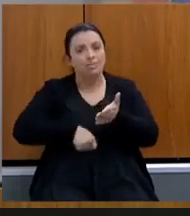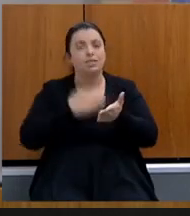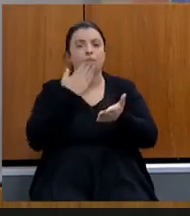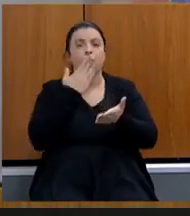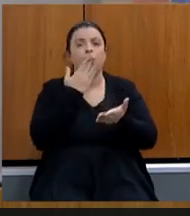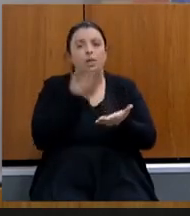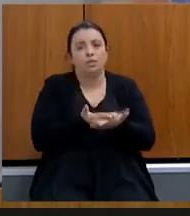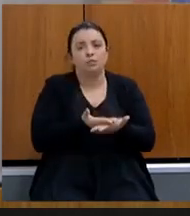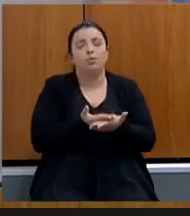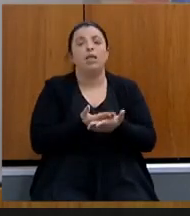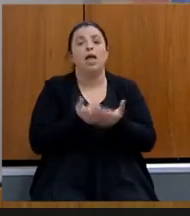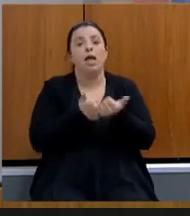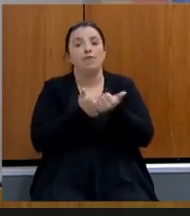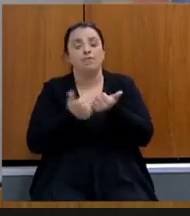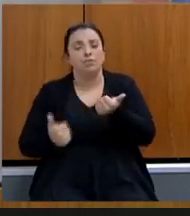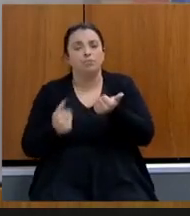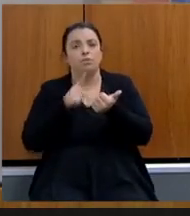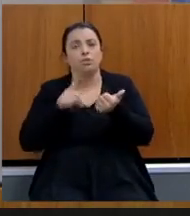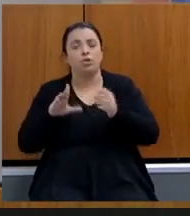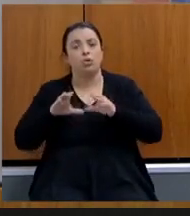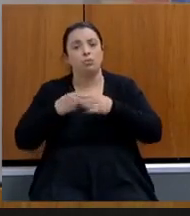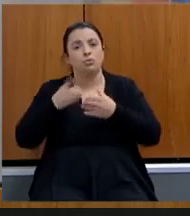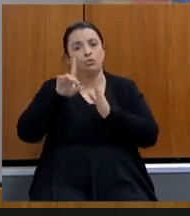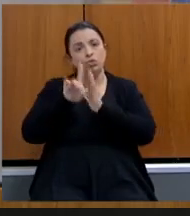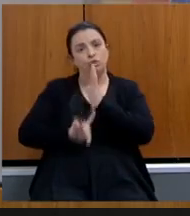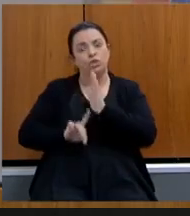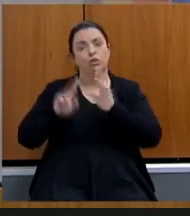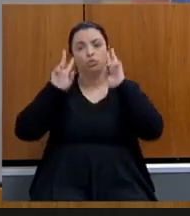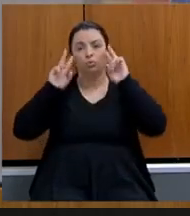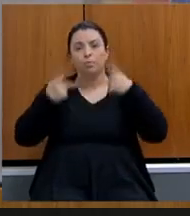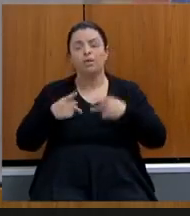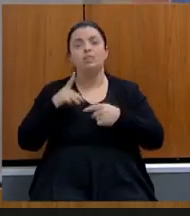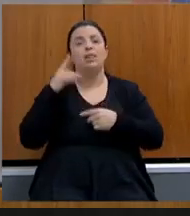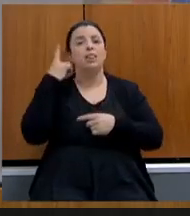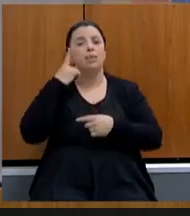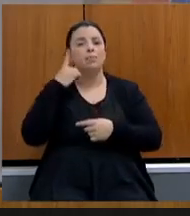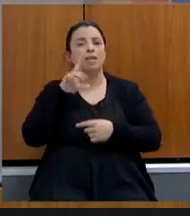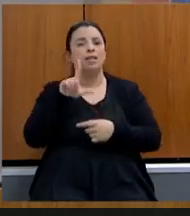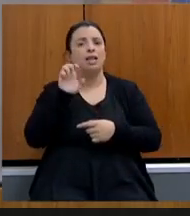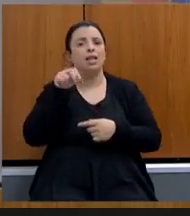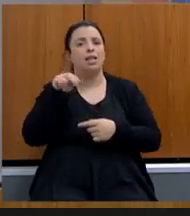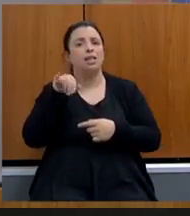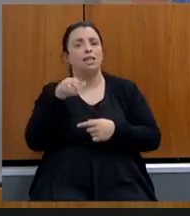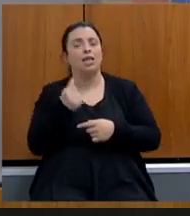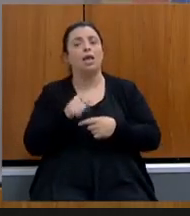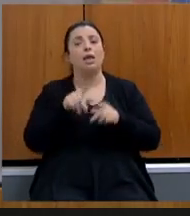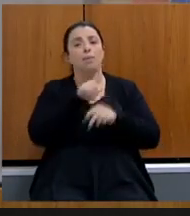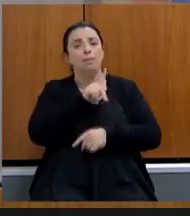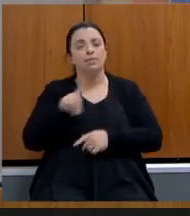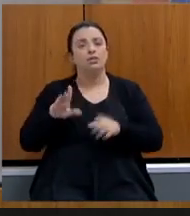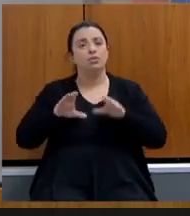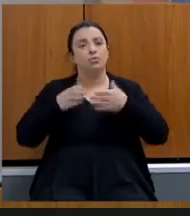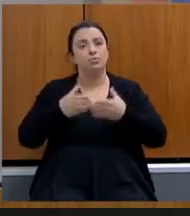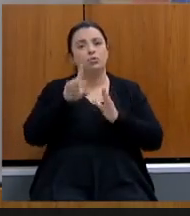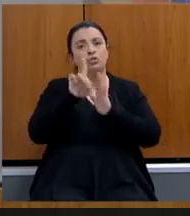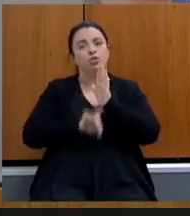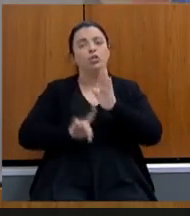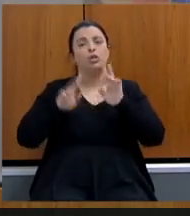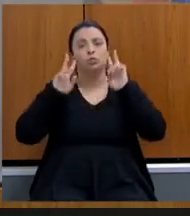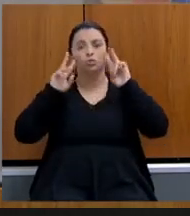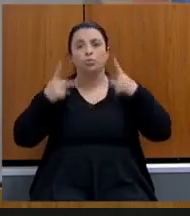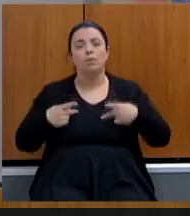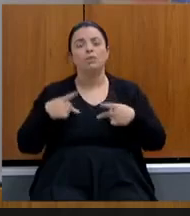vice-presidenta da Comissão de Direitos Humanos Deputado A Leninha Presidenta da Comissão de Direitos Humanos Deputado Andreia de Jesus